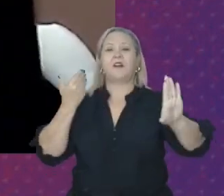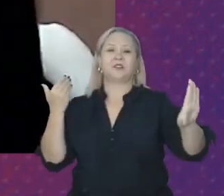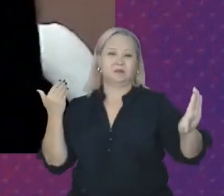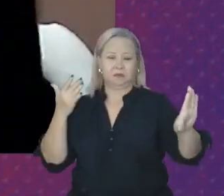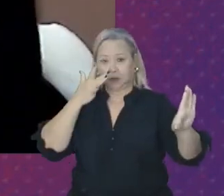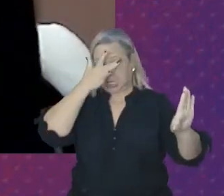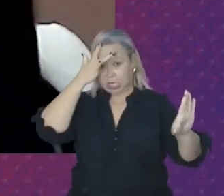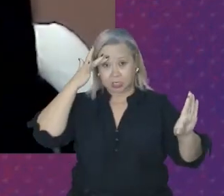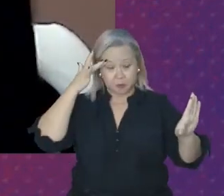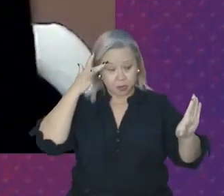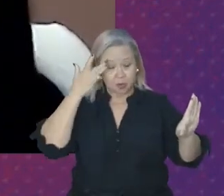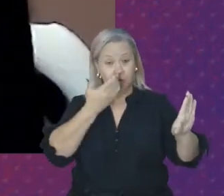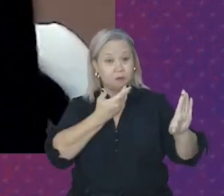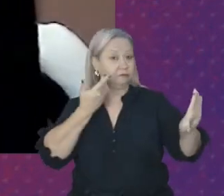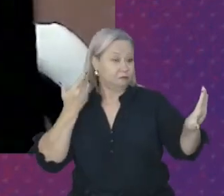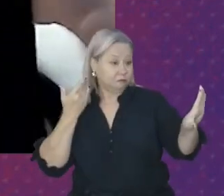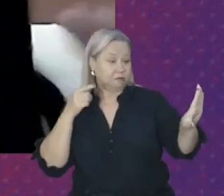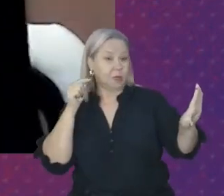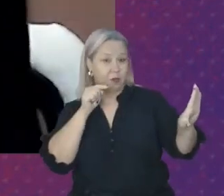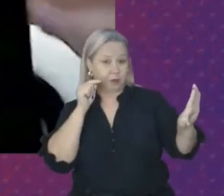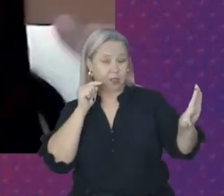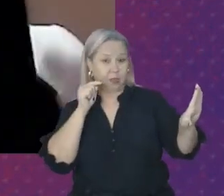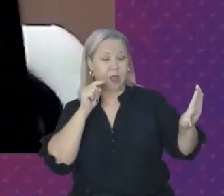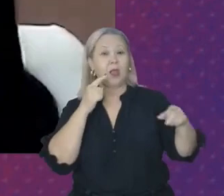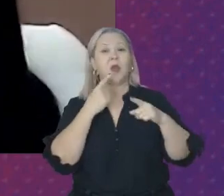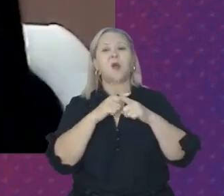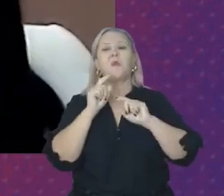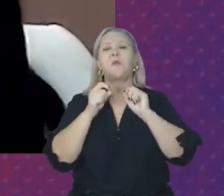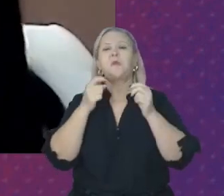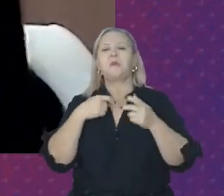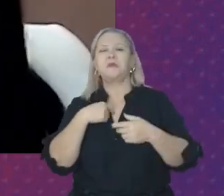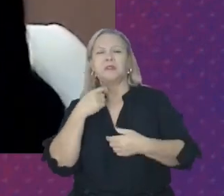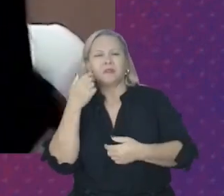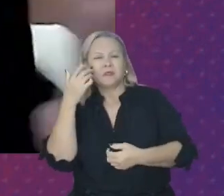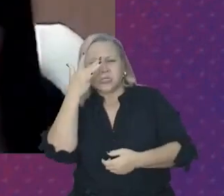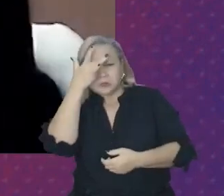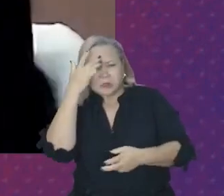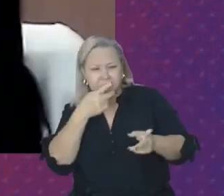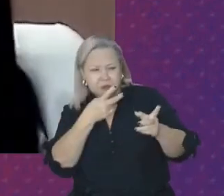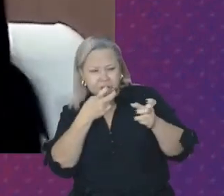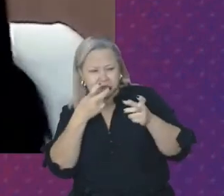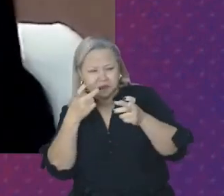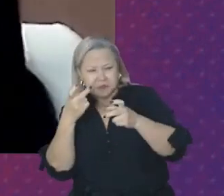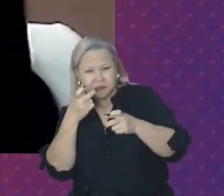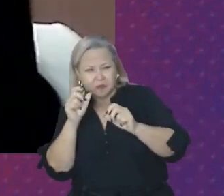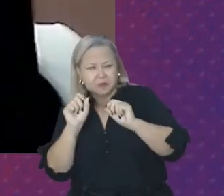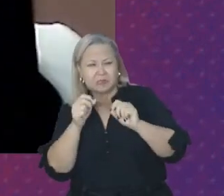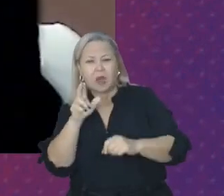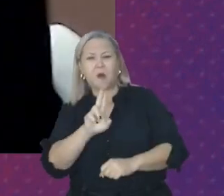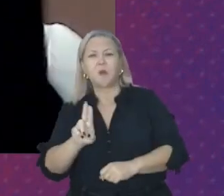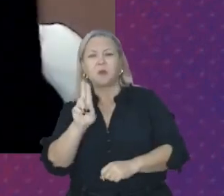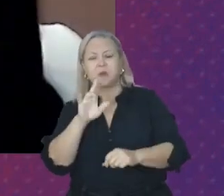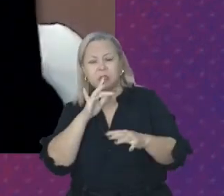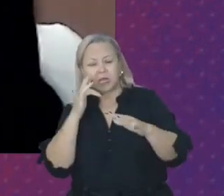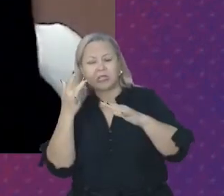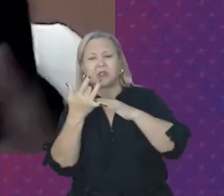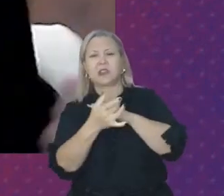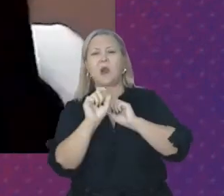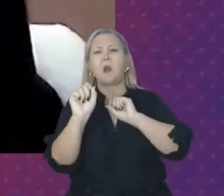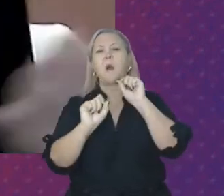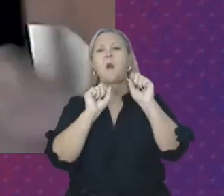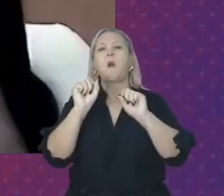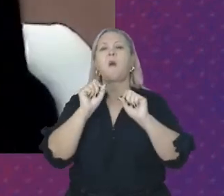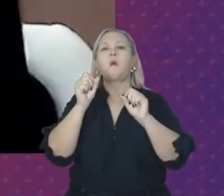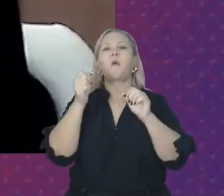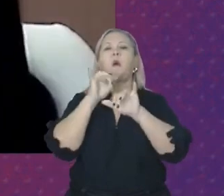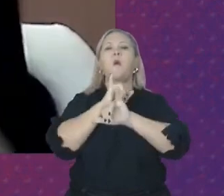as pessoas de você, porque vai dar a impressão de que você está usando a rede social como um palanque,